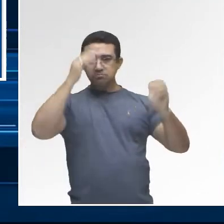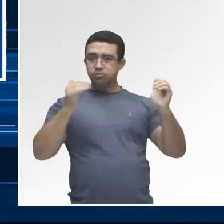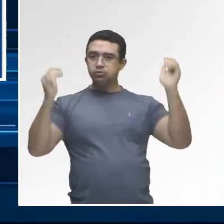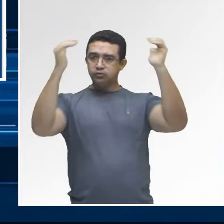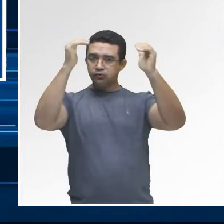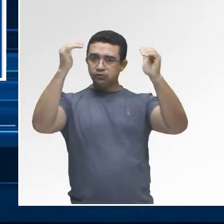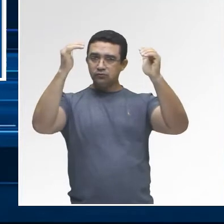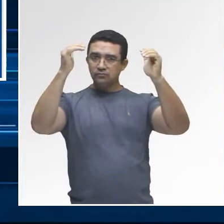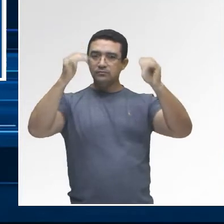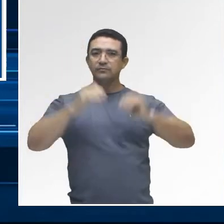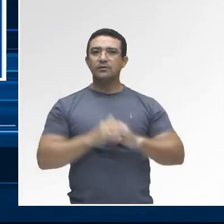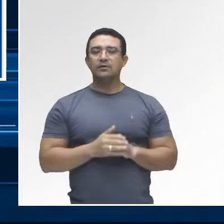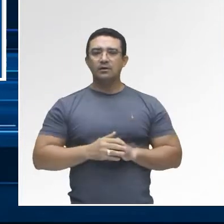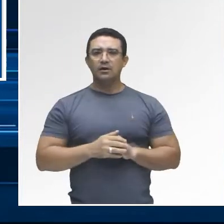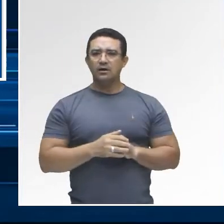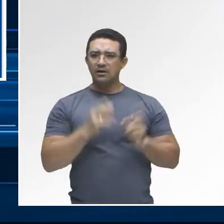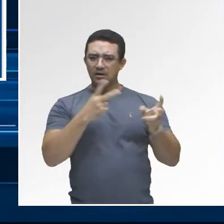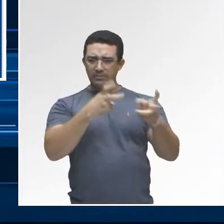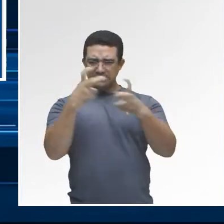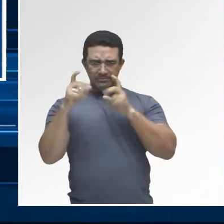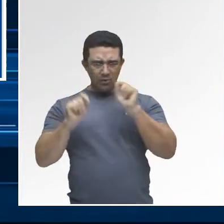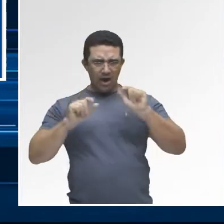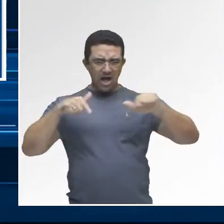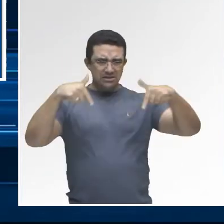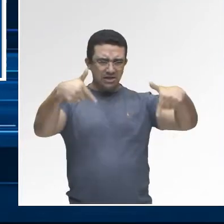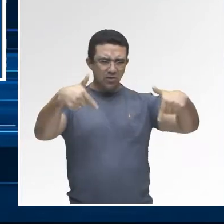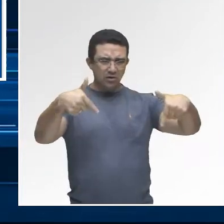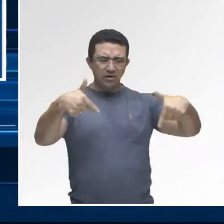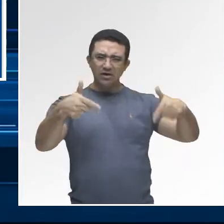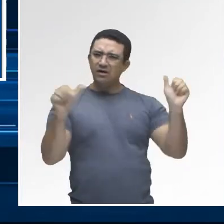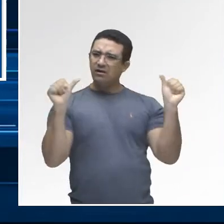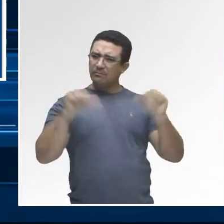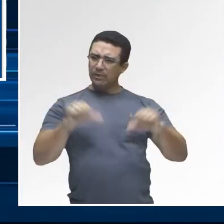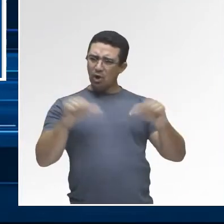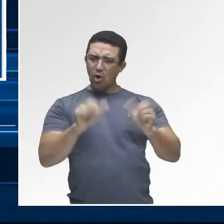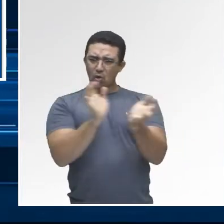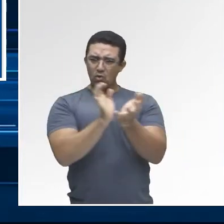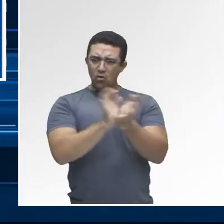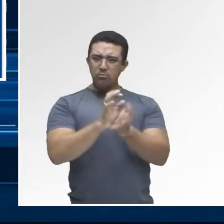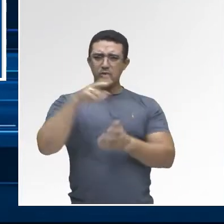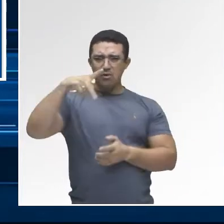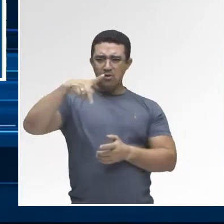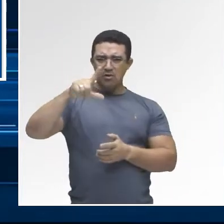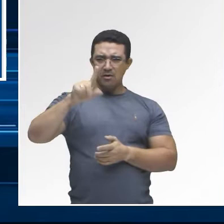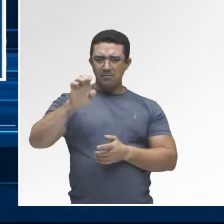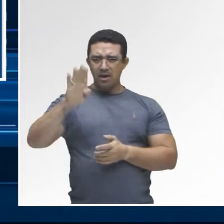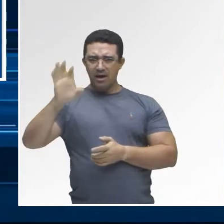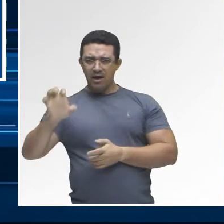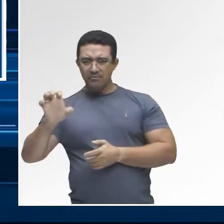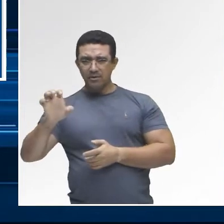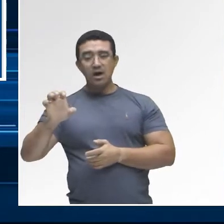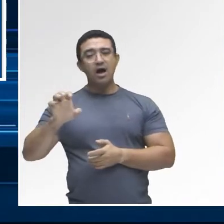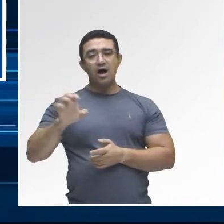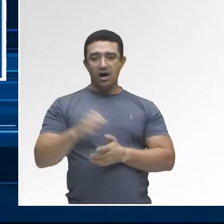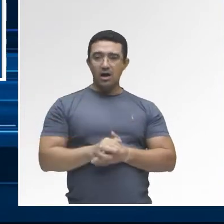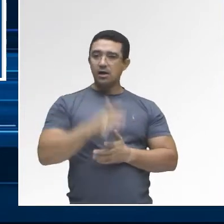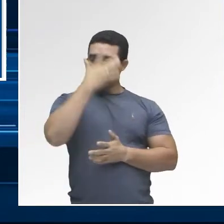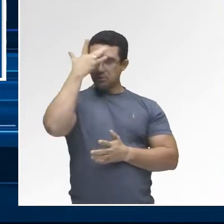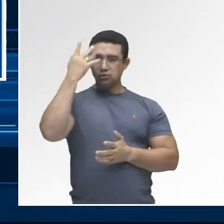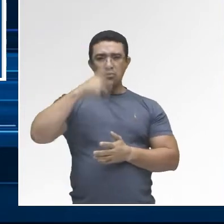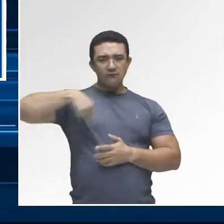percebessem que essas ações estavam prejudicando, né, essa sua participação política, as suas questões sociais,